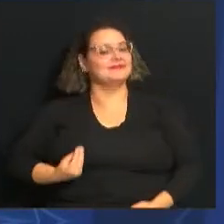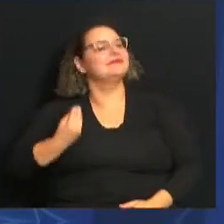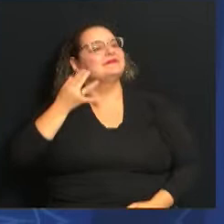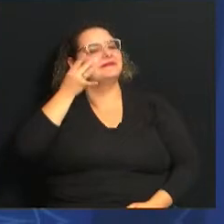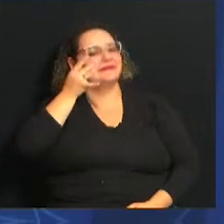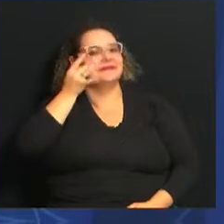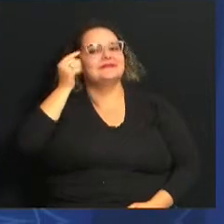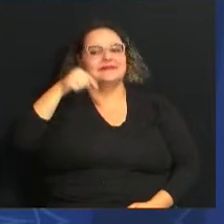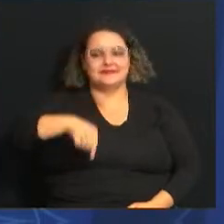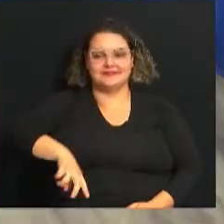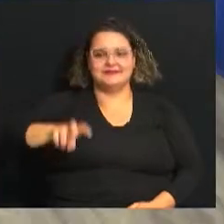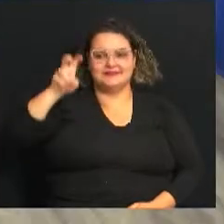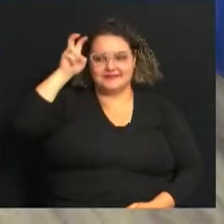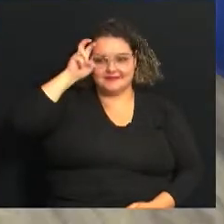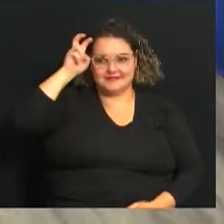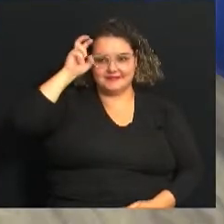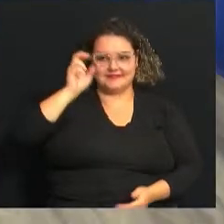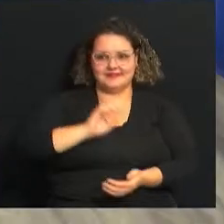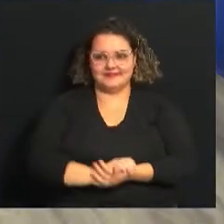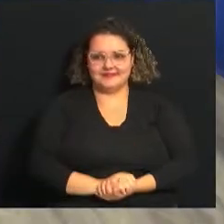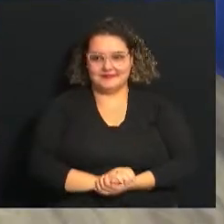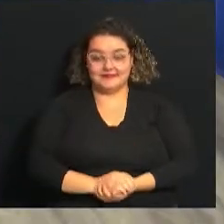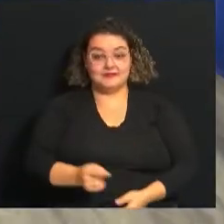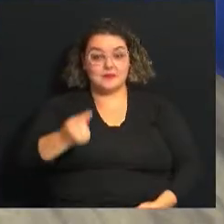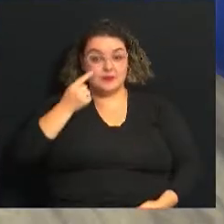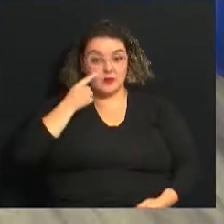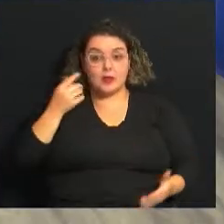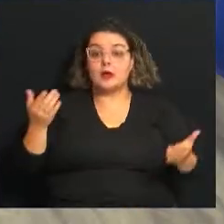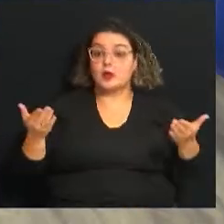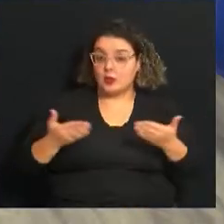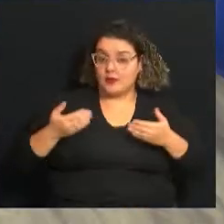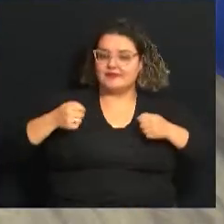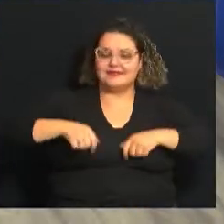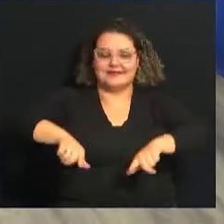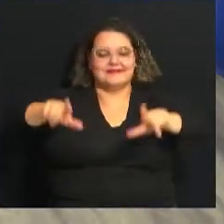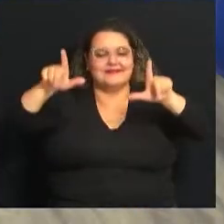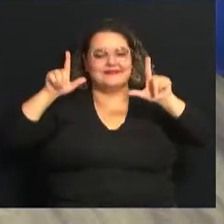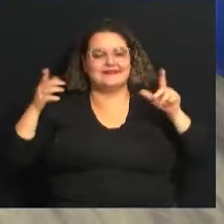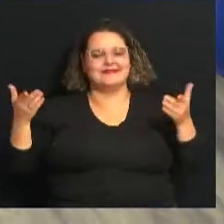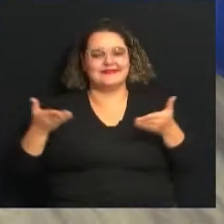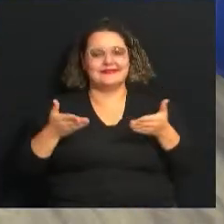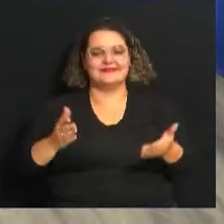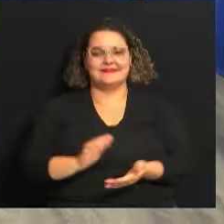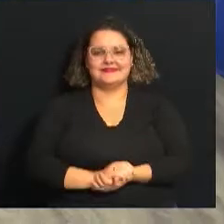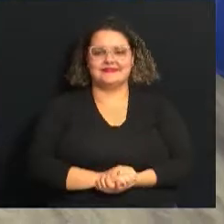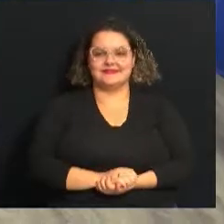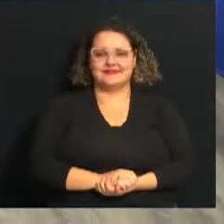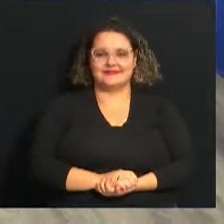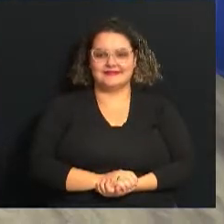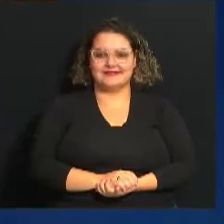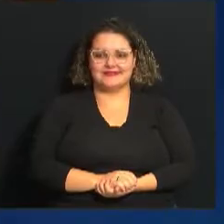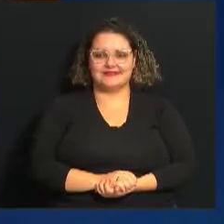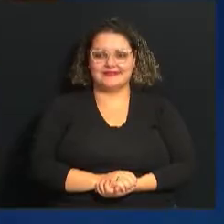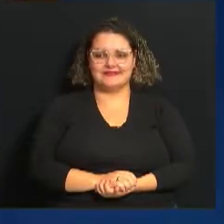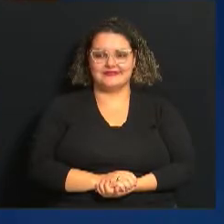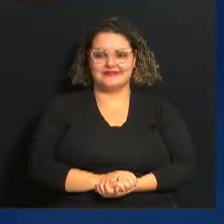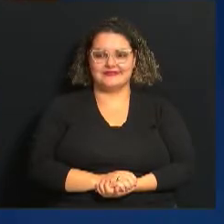vivo nesta quinta-feira. Confira a partir de agora os destaques de hoje.